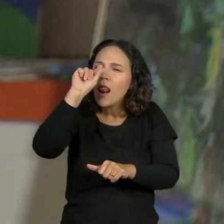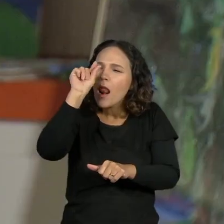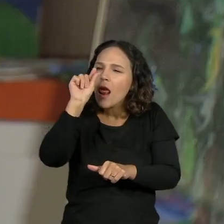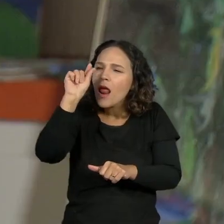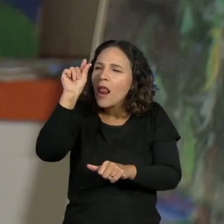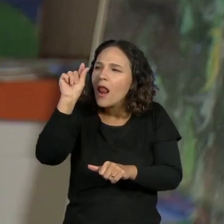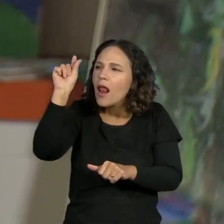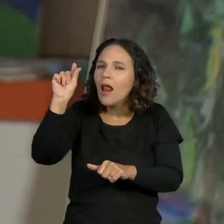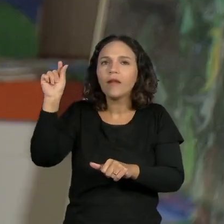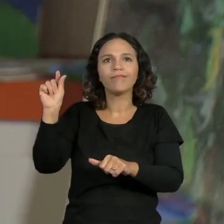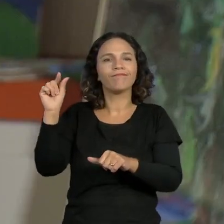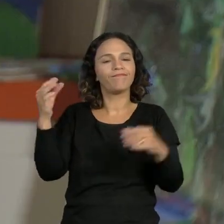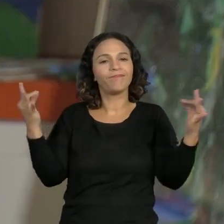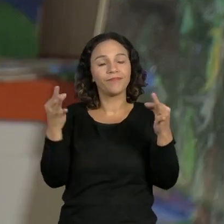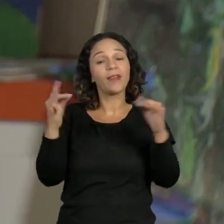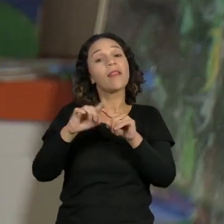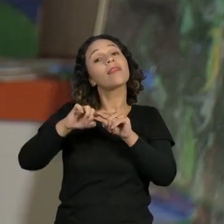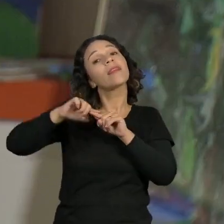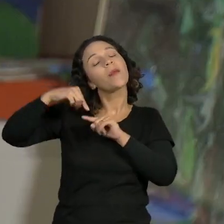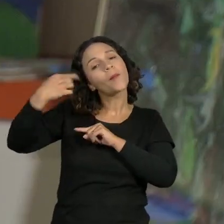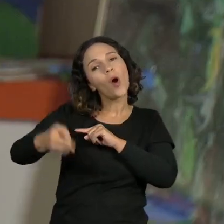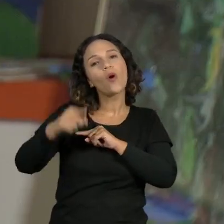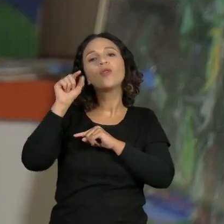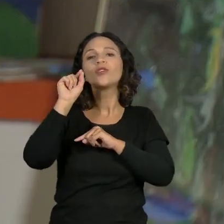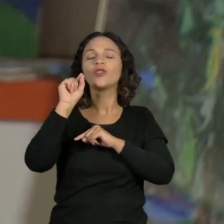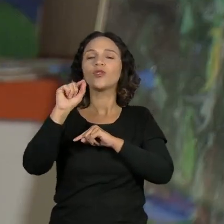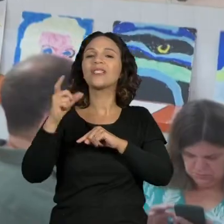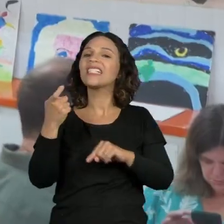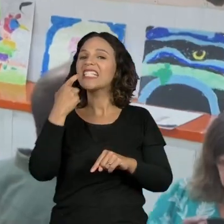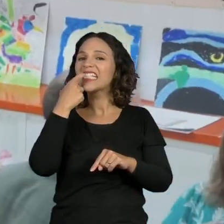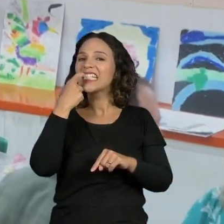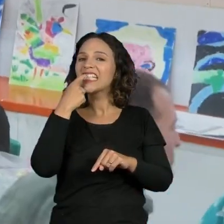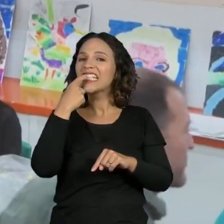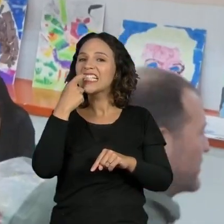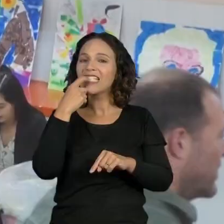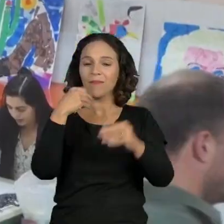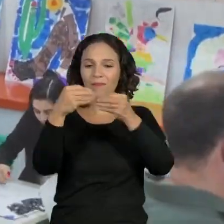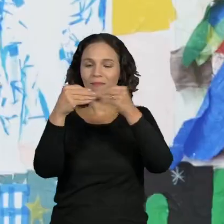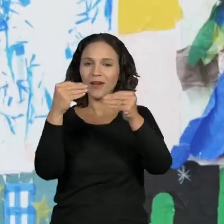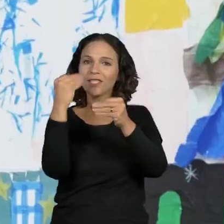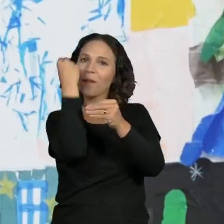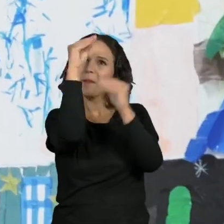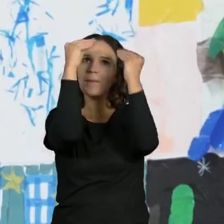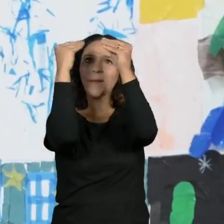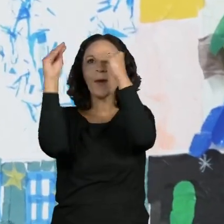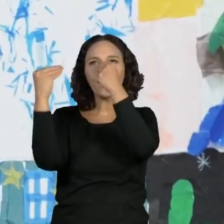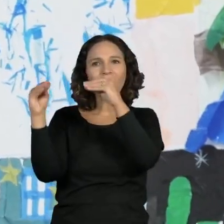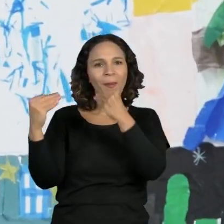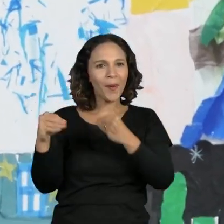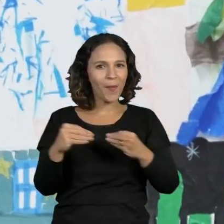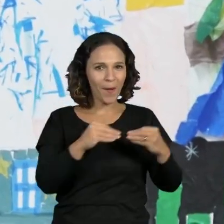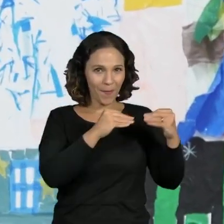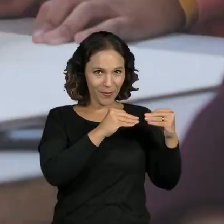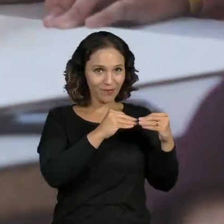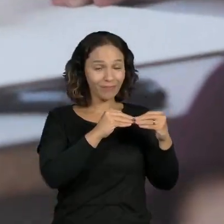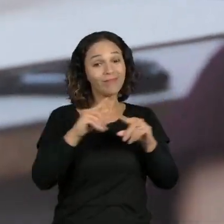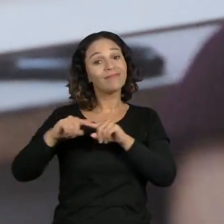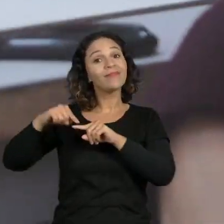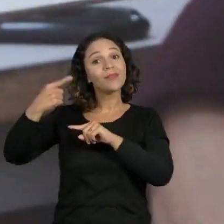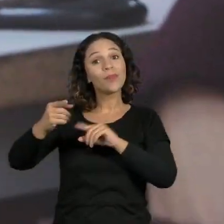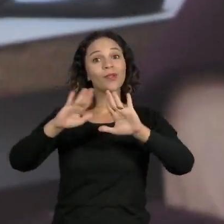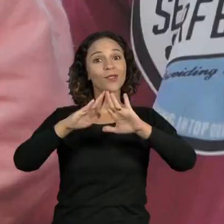milimétrica, pensada para depois receber o acúmulo de plástico. Do ateliê para